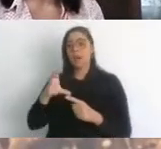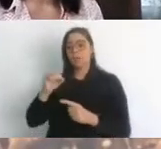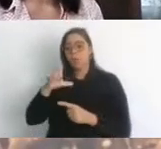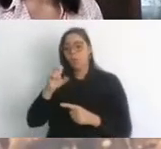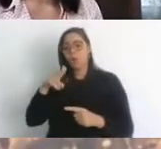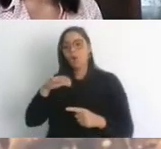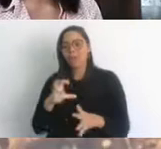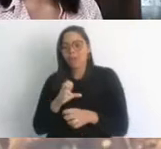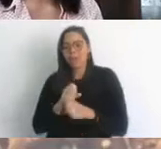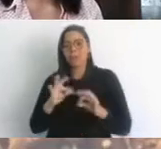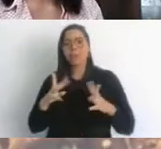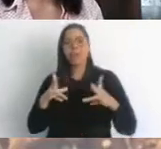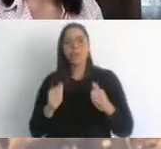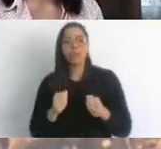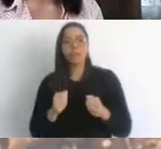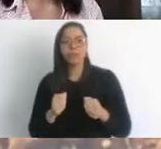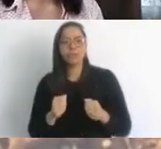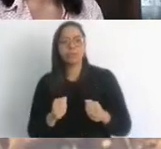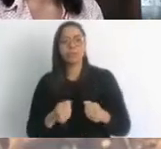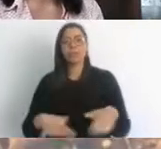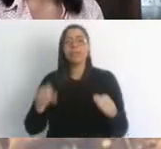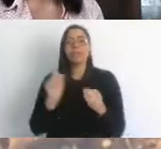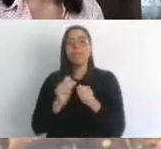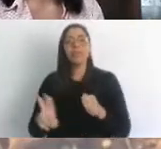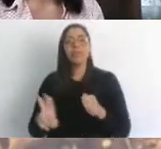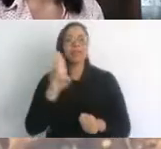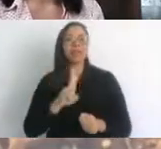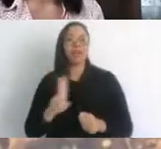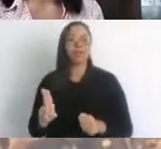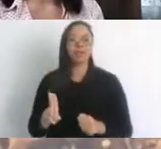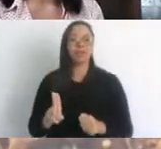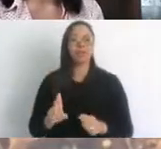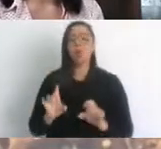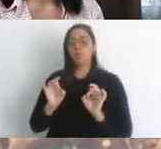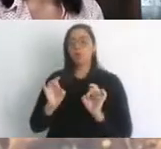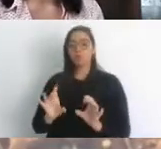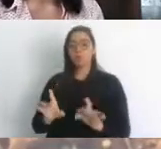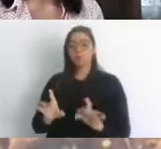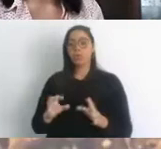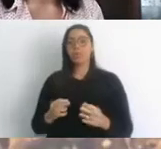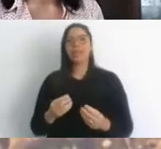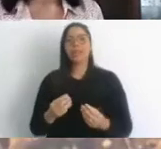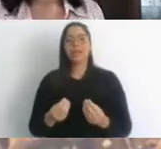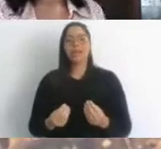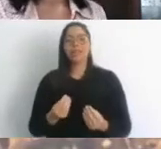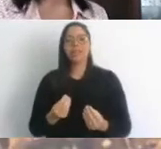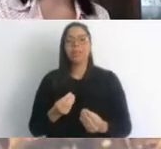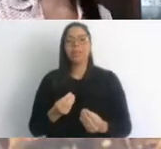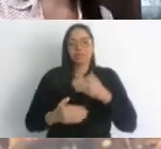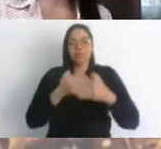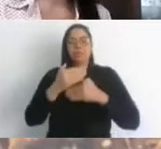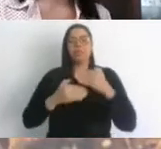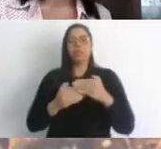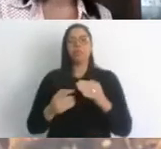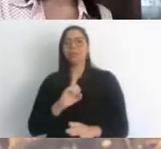vai oprimir tudo isso ela vai controlar ela vai fazer o uso disso sabe que o controle ele foi tão estrutural que não foi o